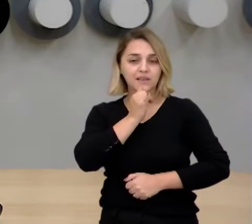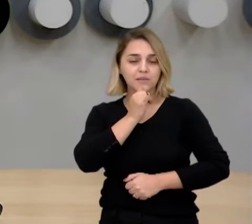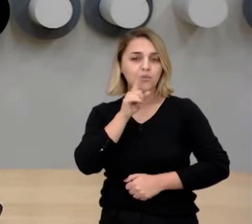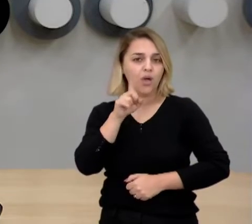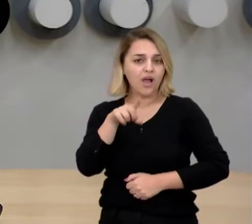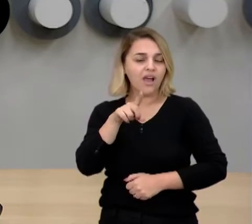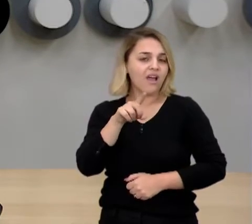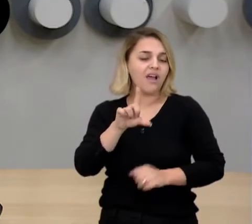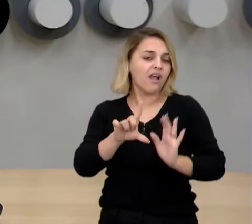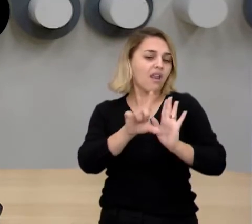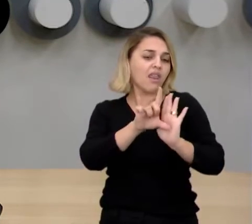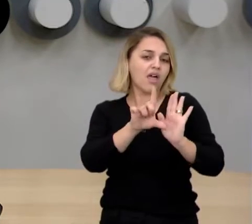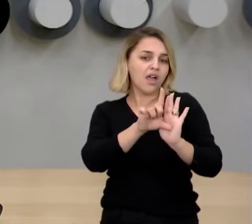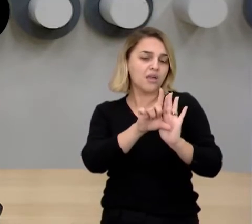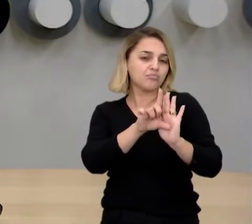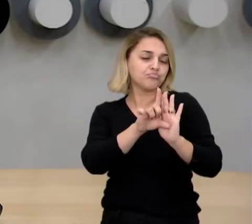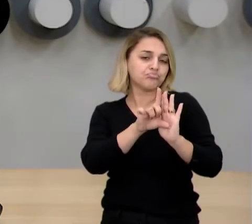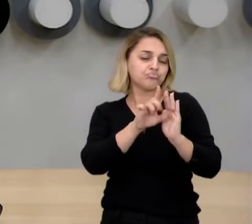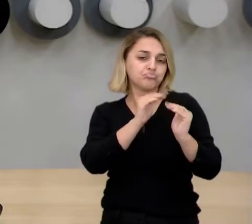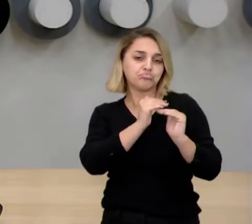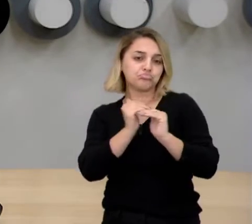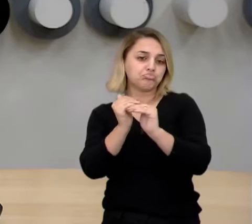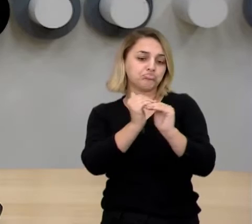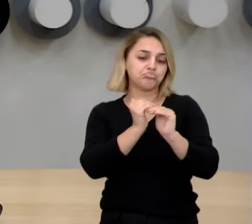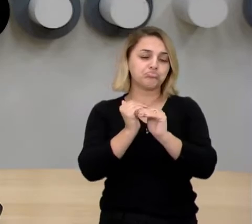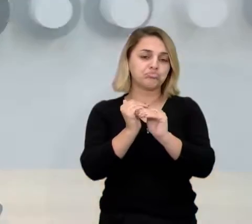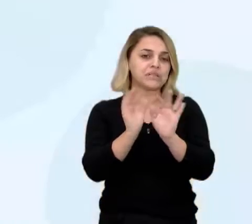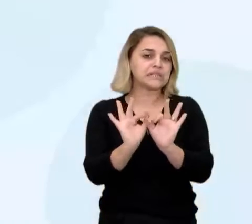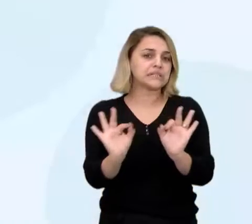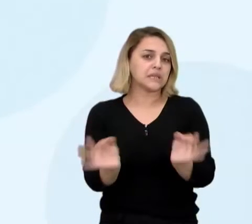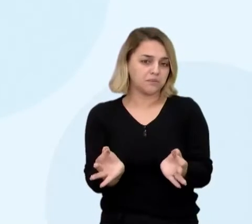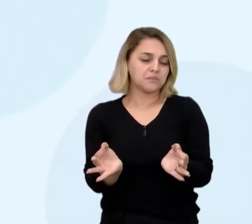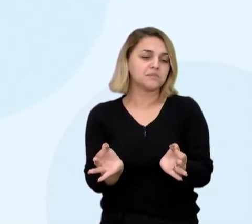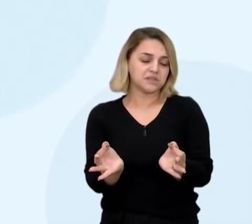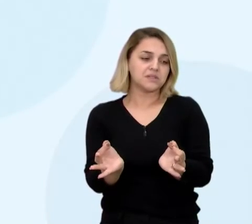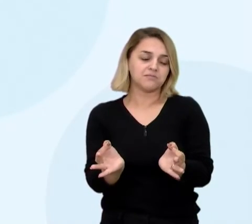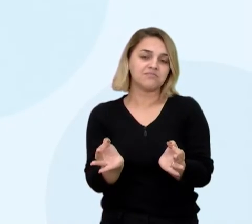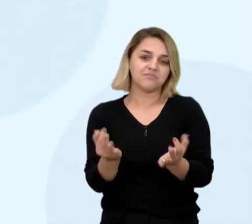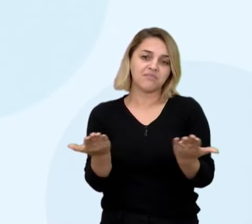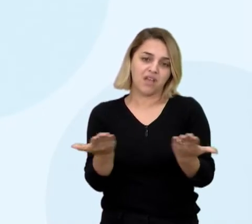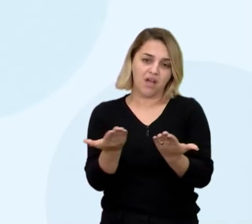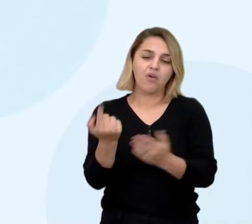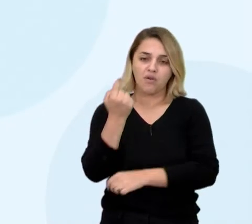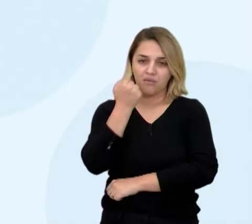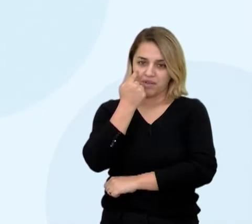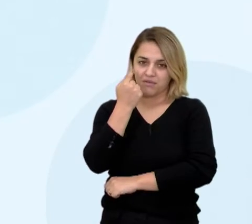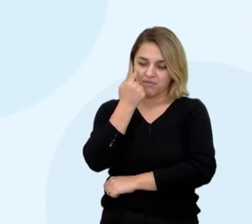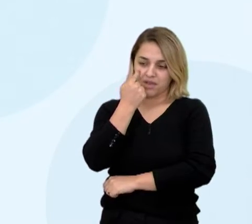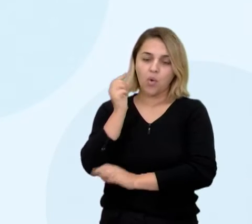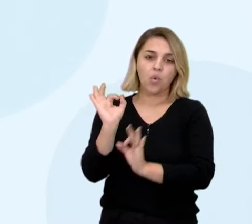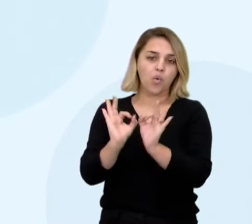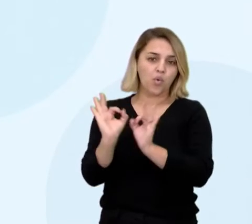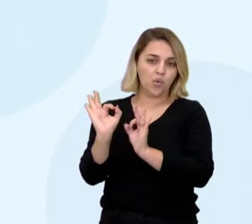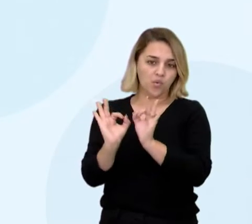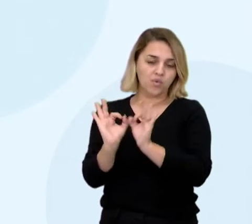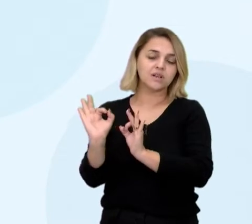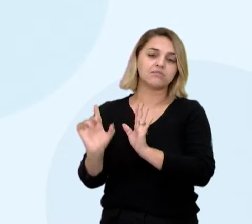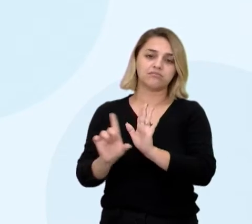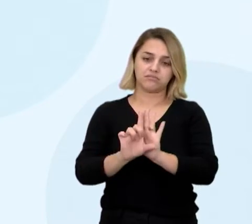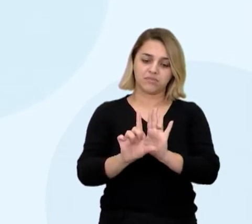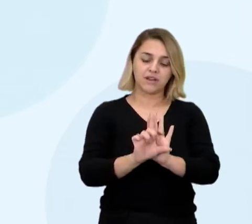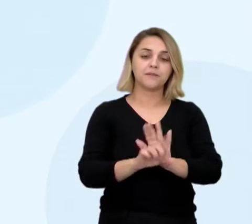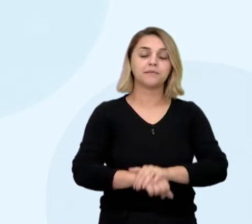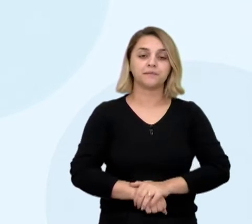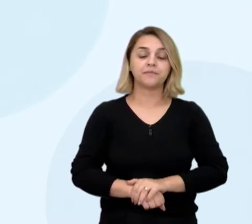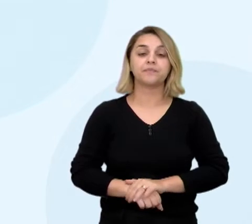comum. É uma lei simples, é o que a gente chama de lei ordinária, e a gente já vai ver daqui a pouquinho a classificação das leis. Bom,